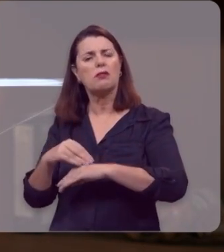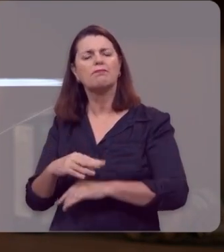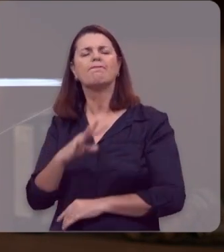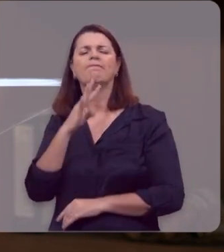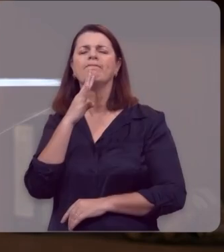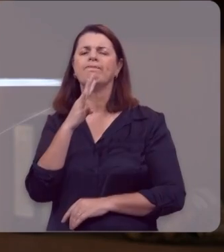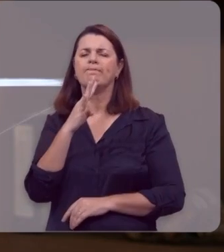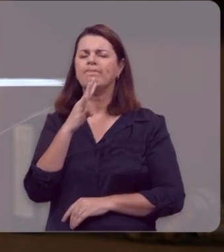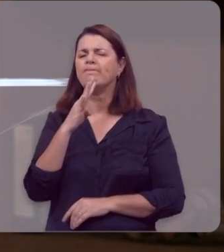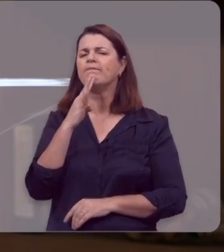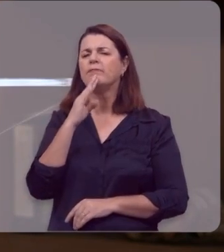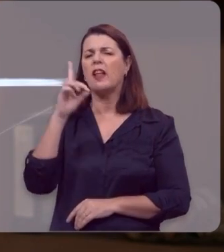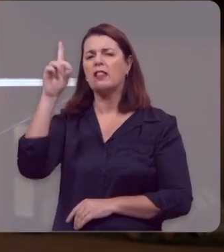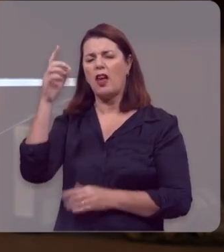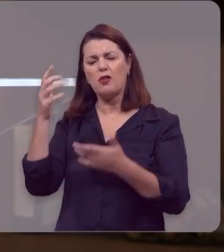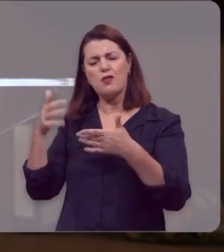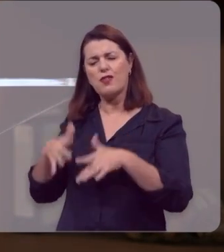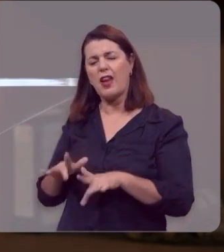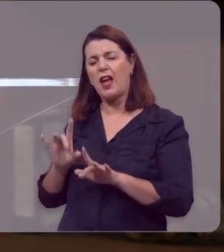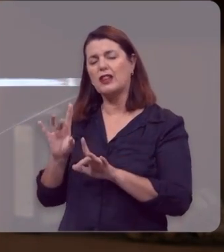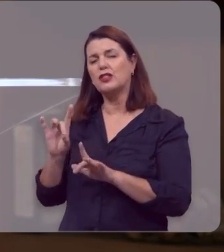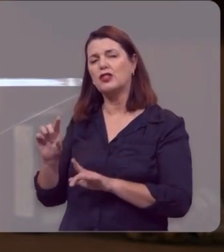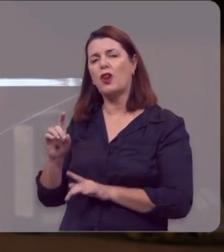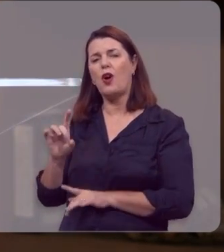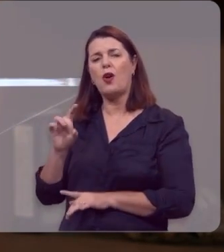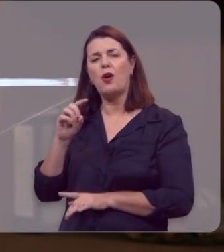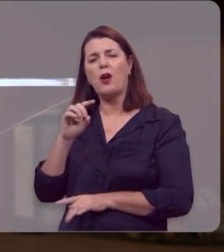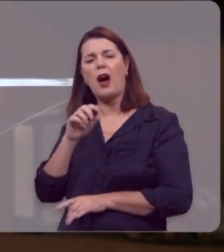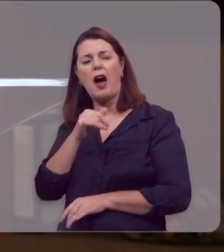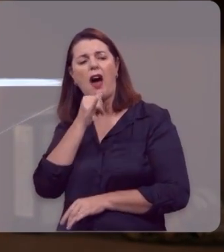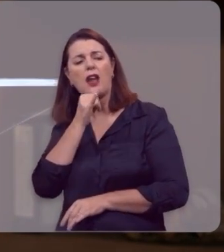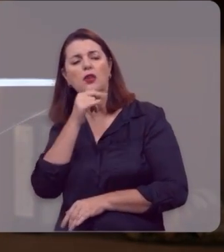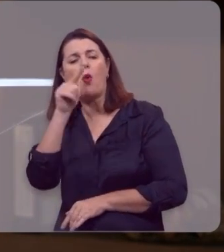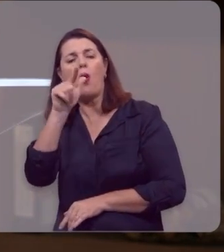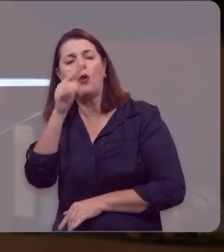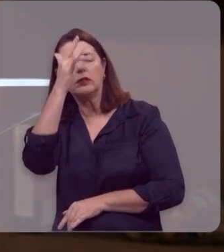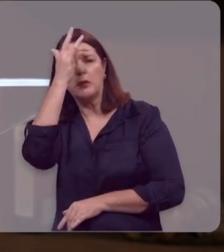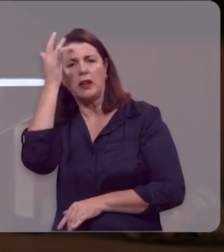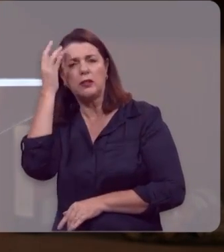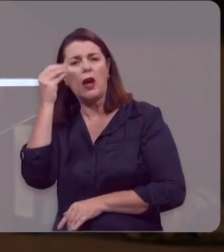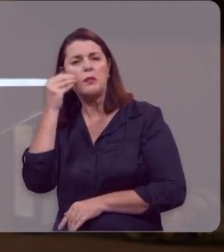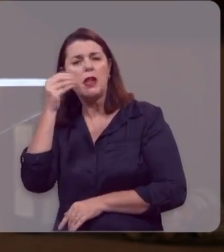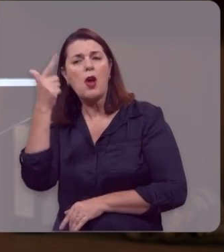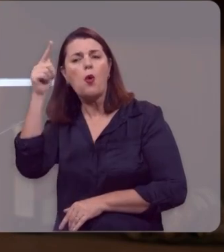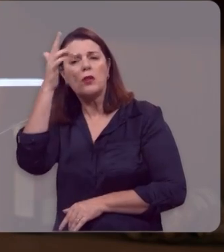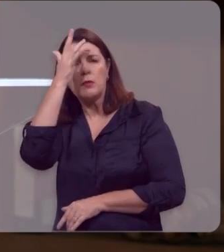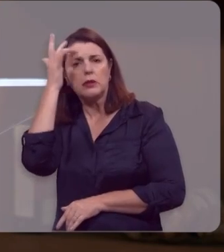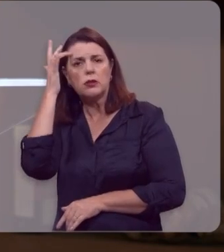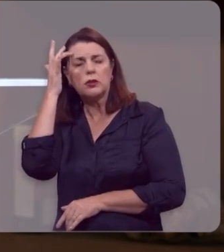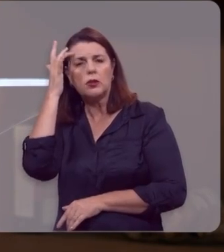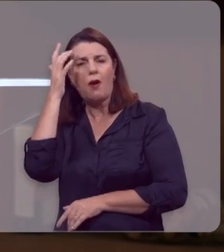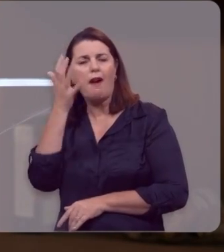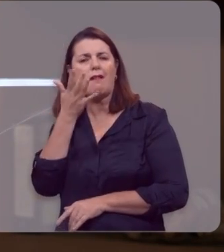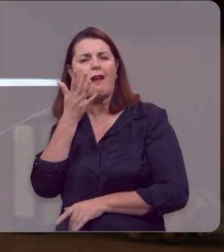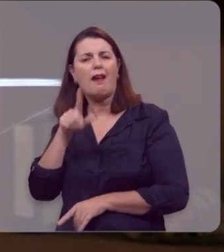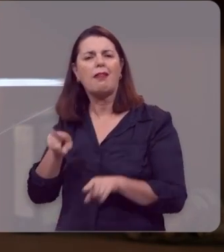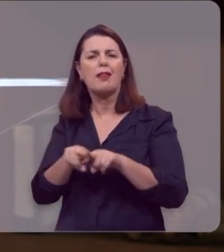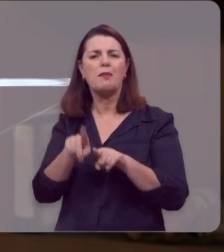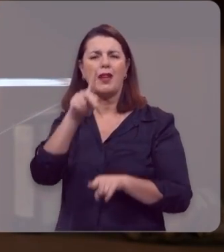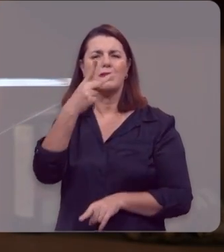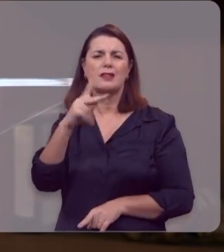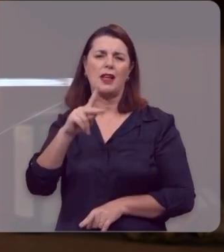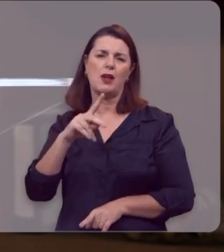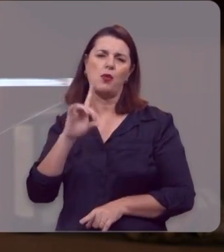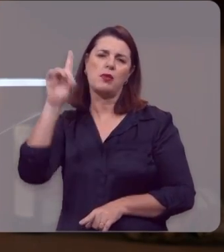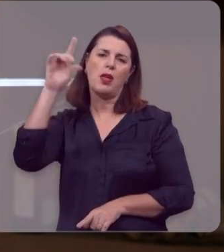Deus não quer ser apenas um Deus de segunda mão, o Deus da experiência dos outros. Ele quer ser também o seu